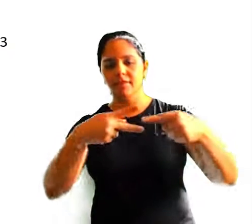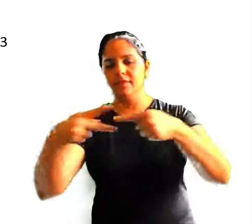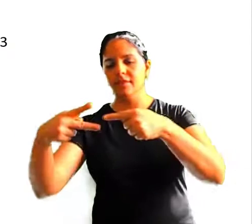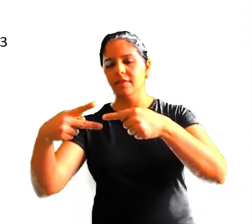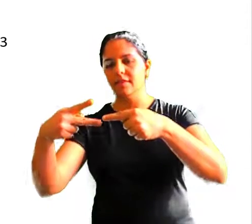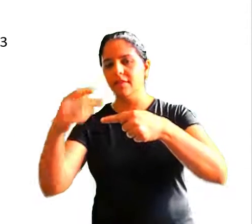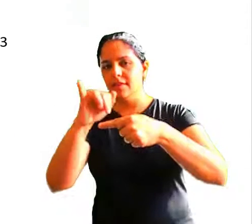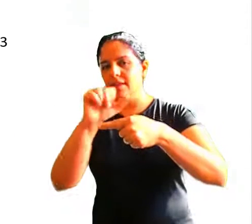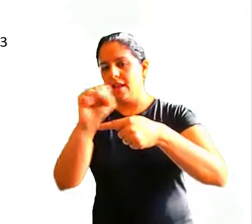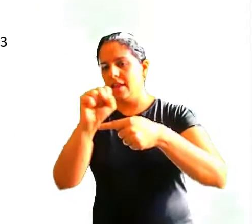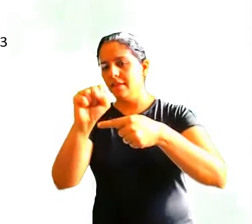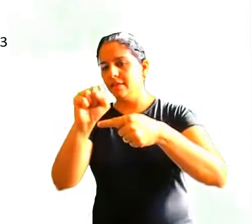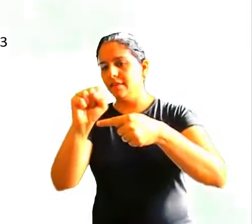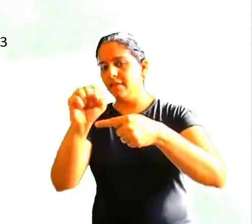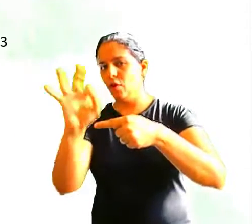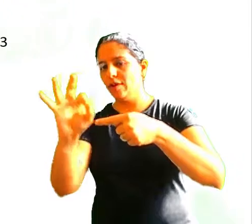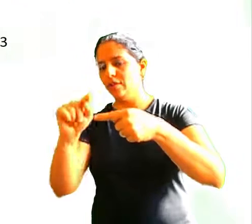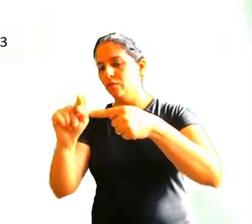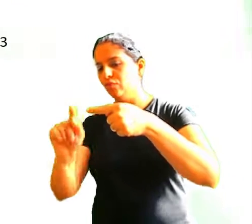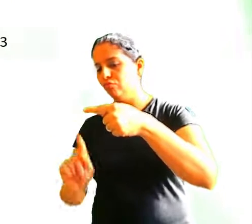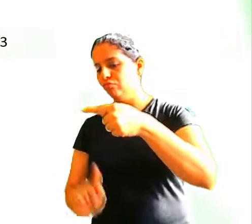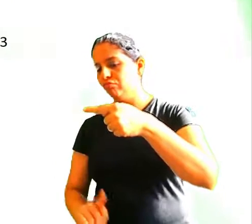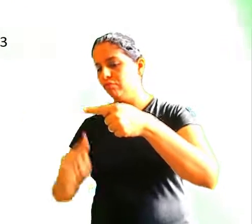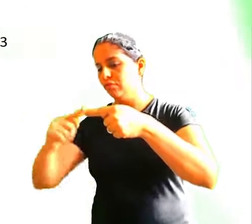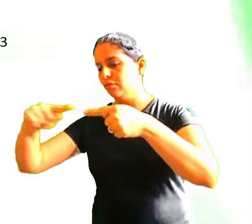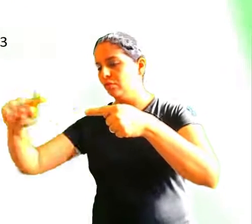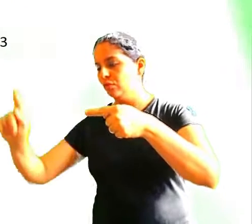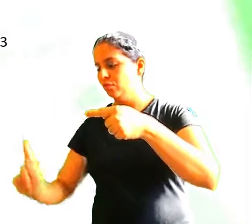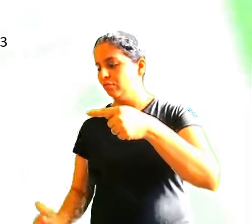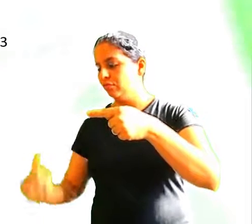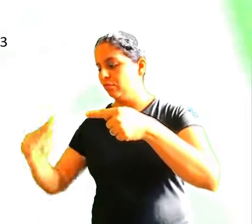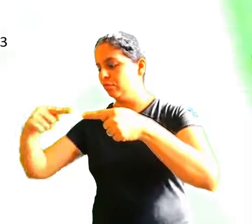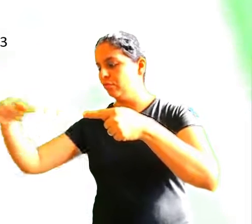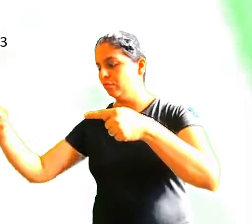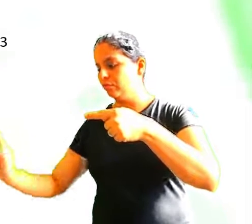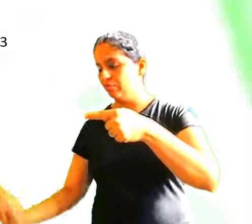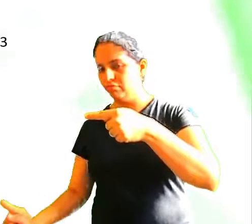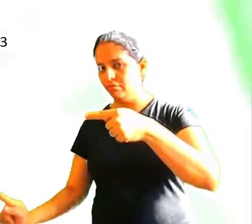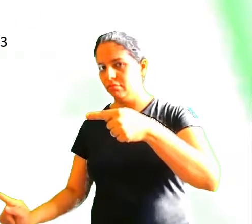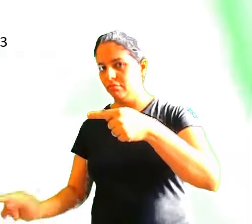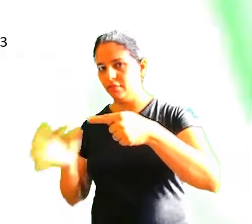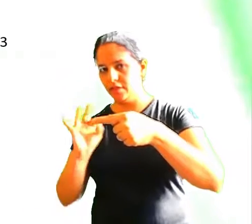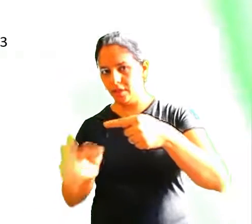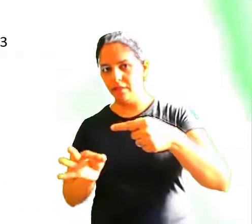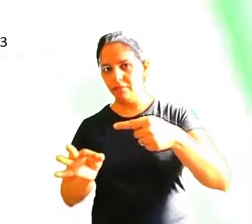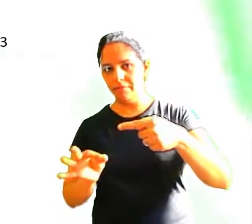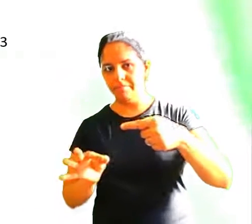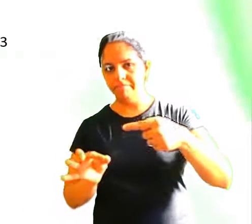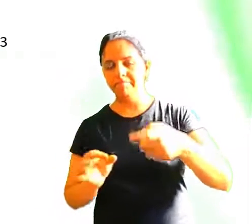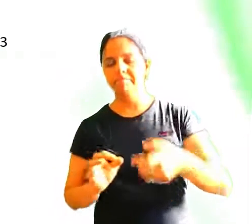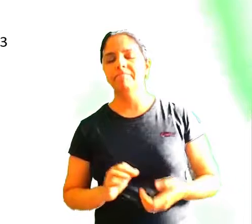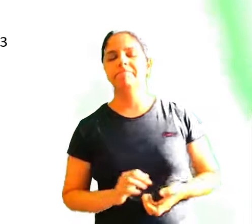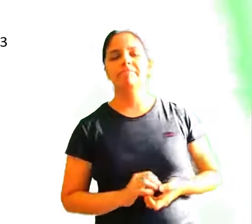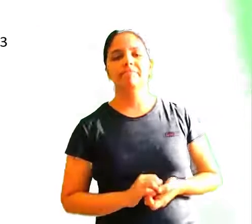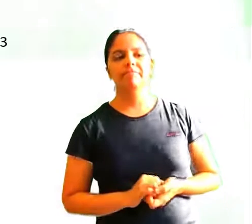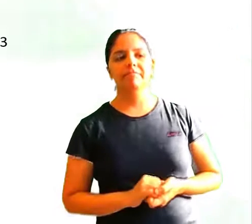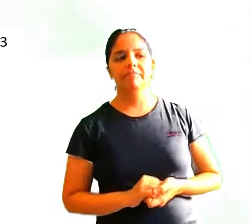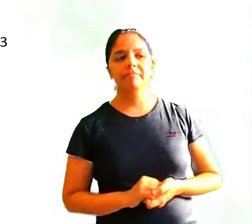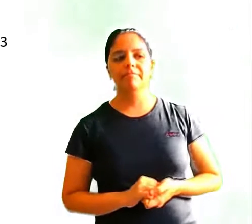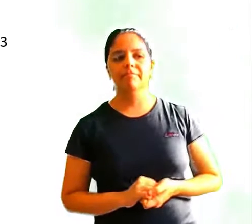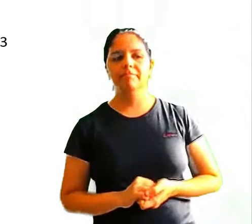e I3, né, uma parte de cada corrente. Essa corrente S, ela se divide, né, em três partes e